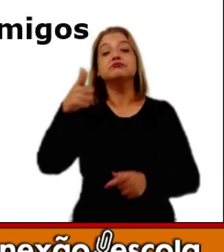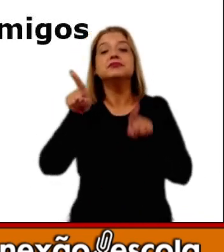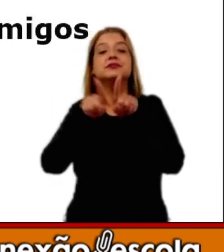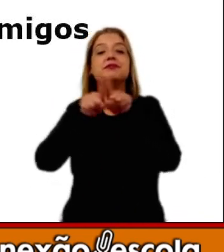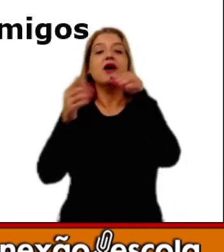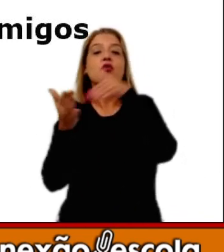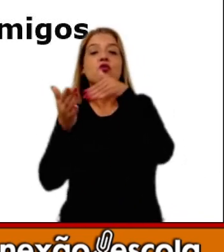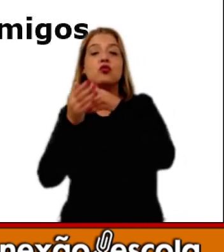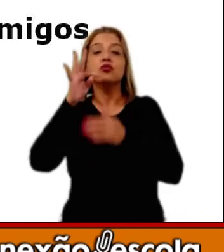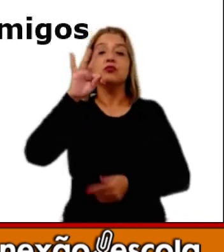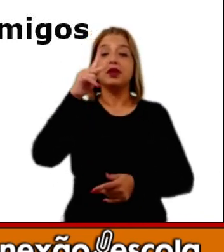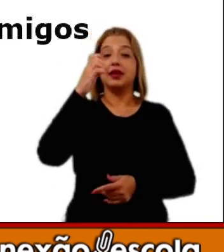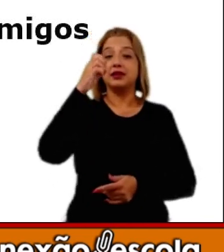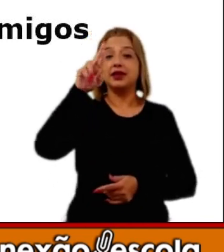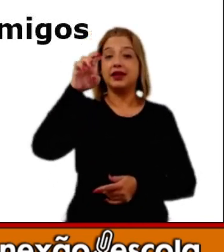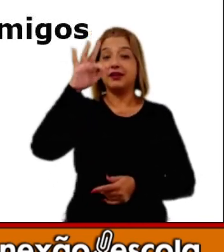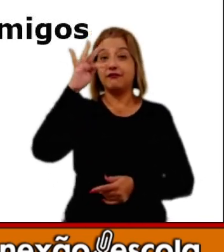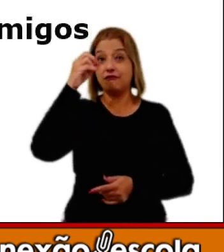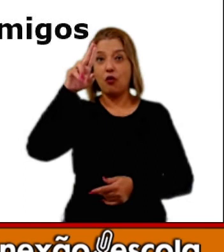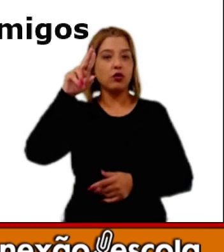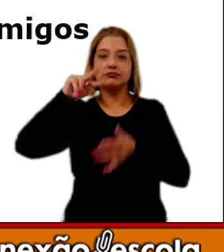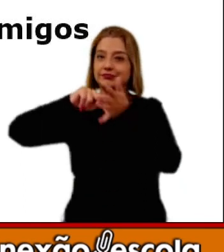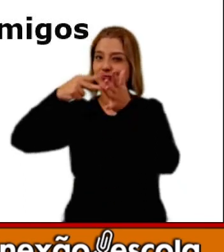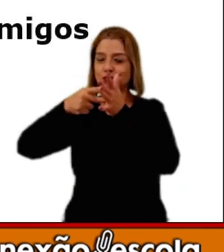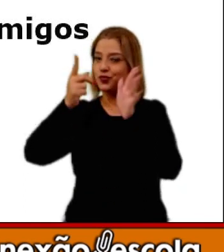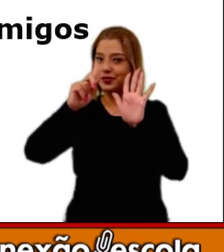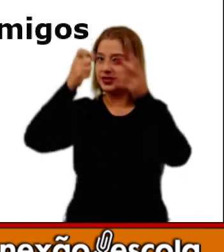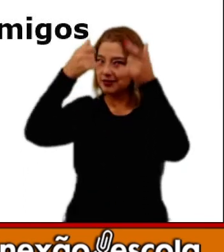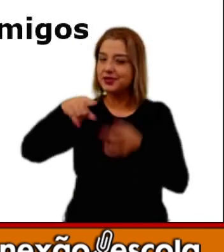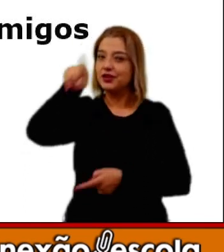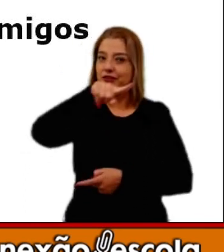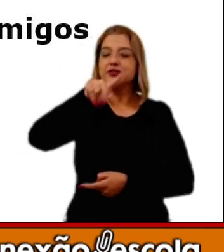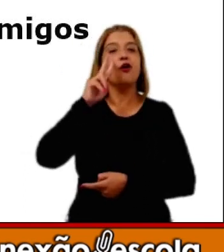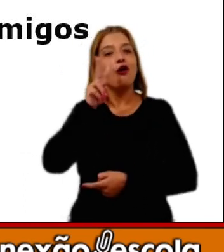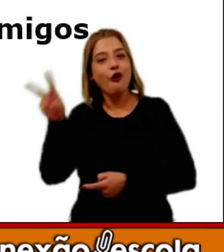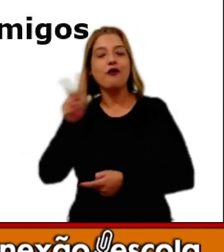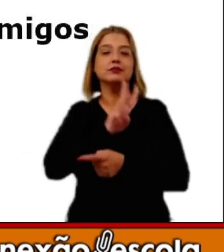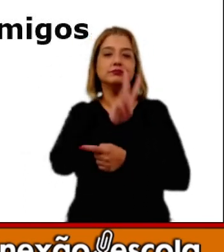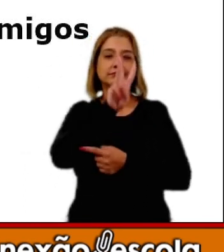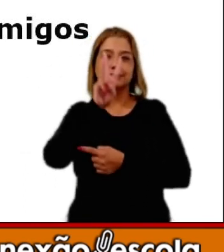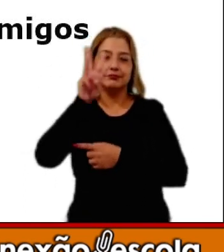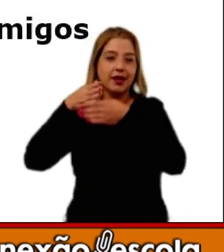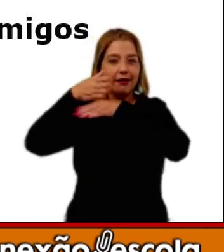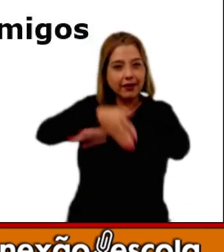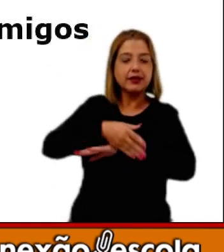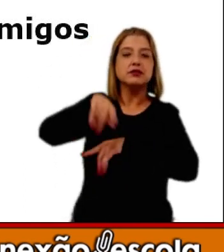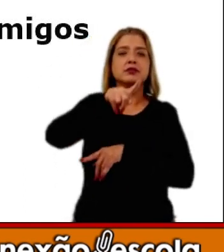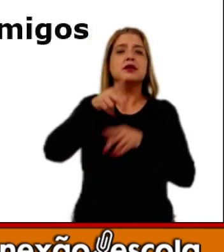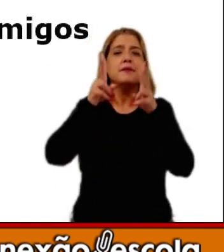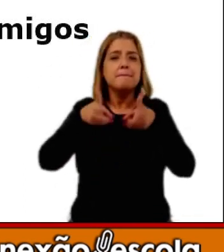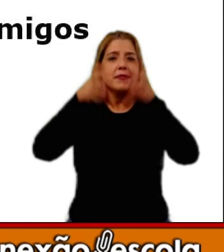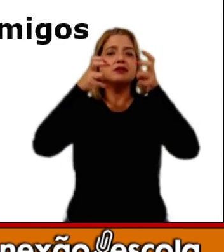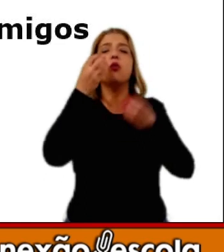ler pior mal eu não vou traduzir só que é para você dar uma visitada lá no nosso portal e perceber